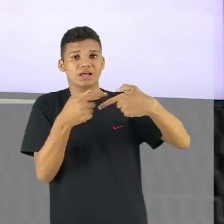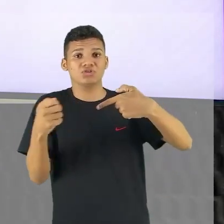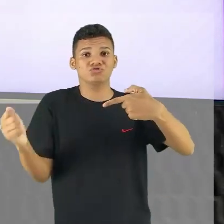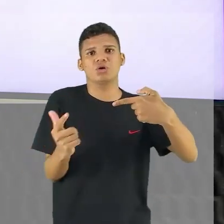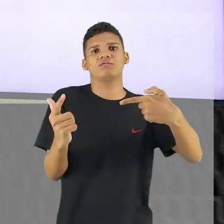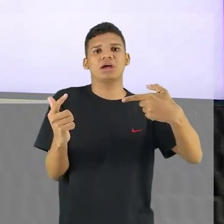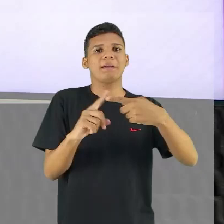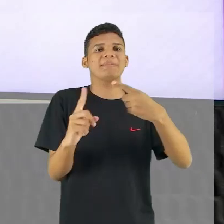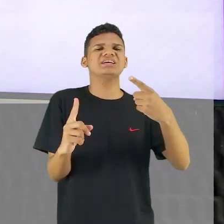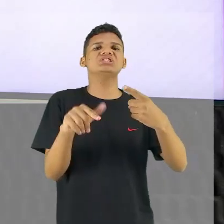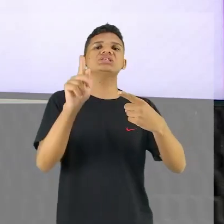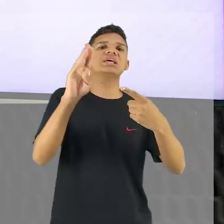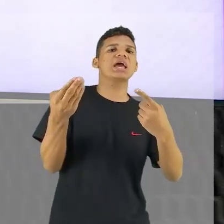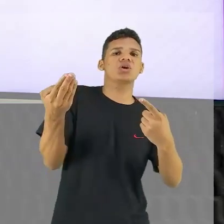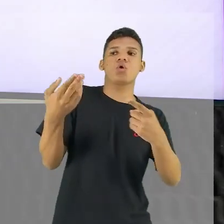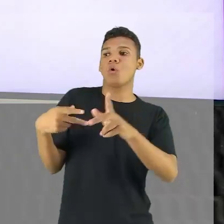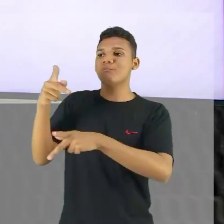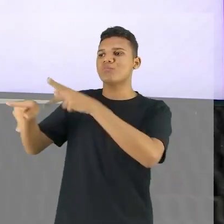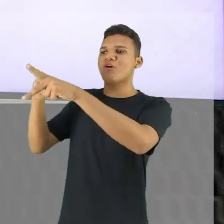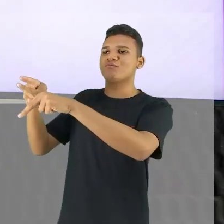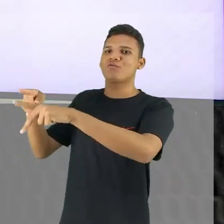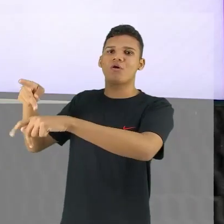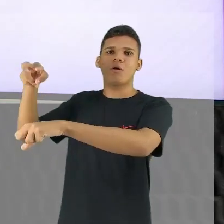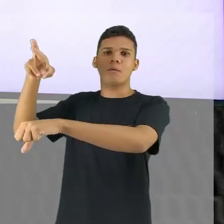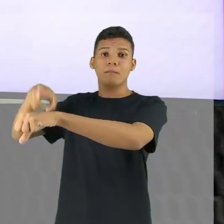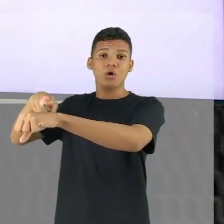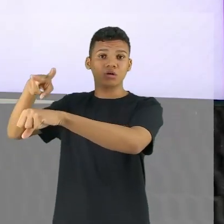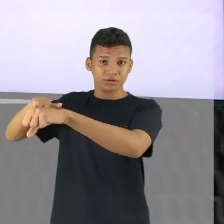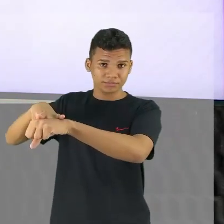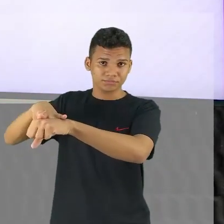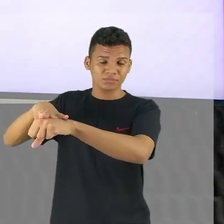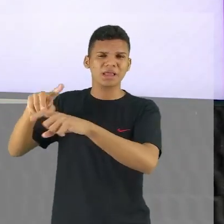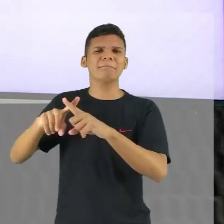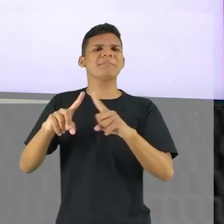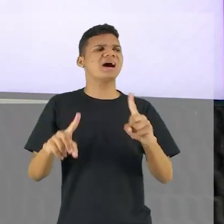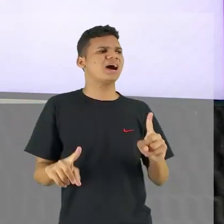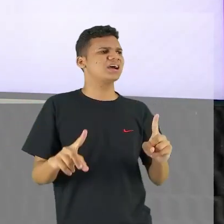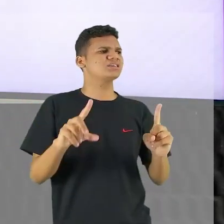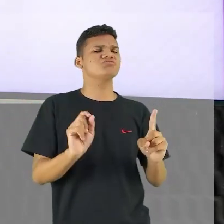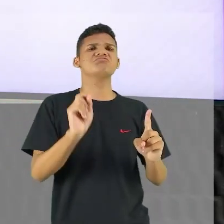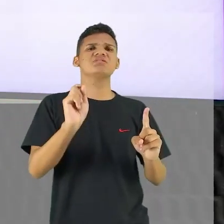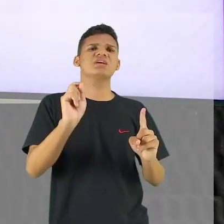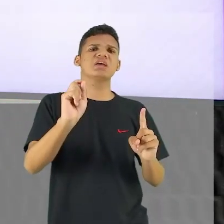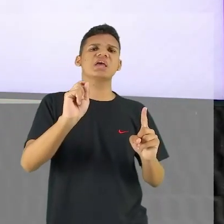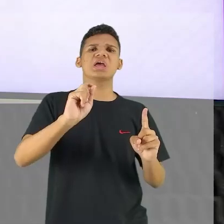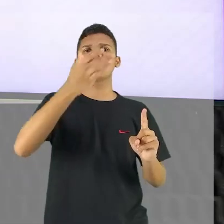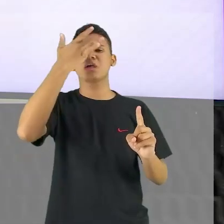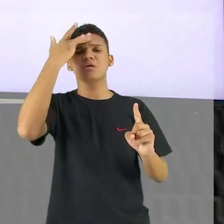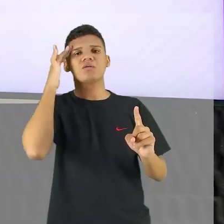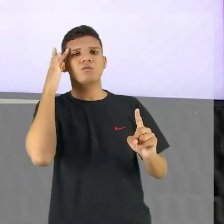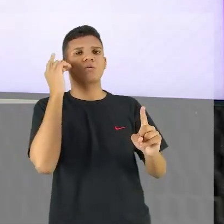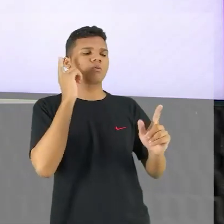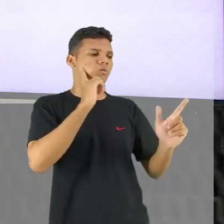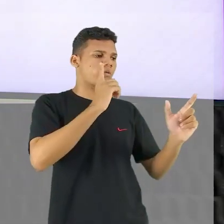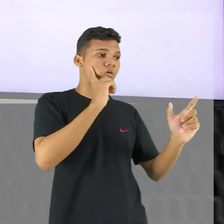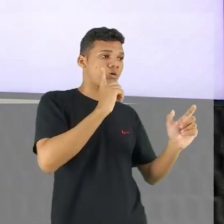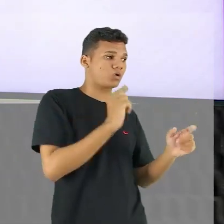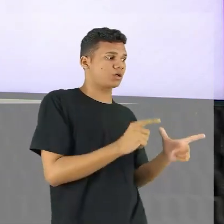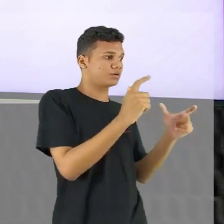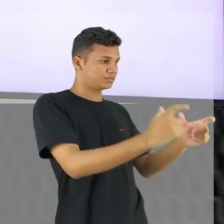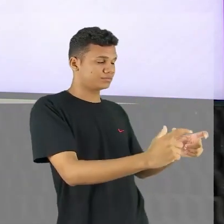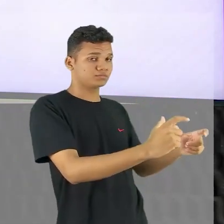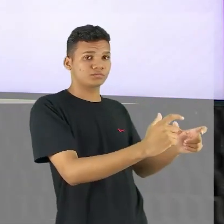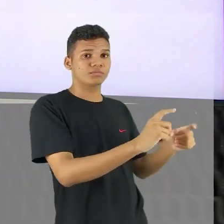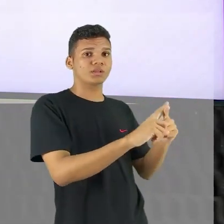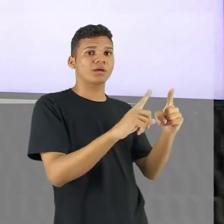Nós, o povo de Porto Rico, tá? E aí ele fala, é esse tipo de americano. Broader